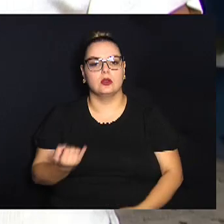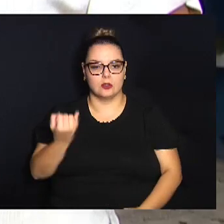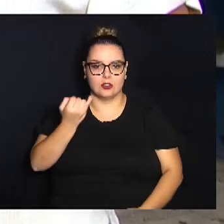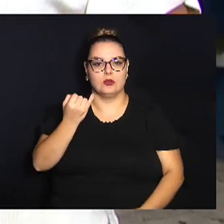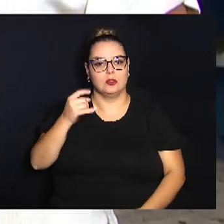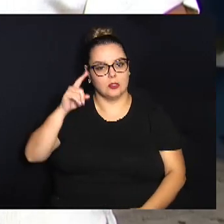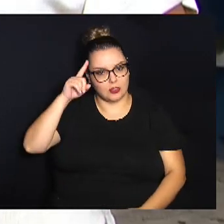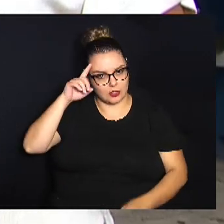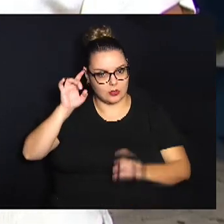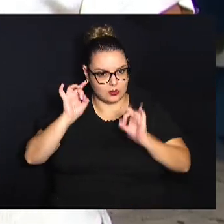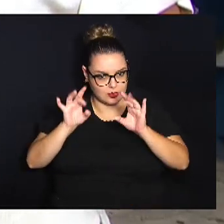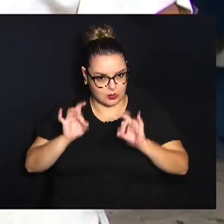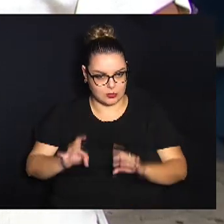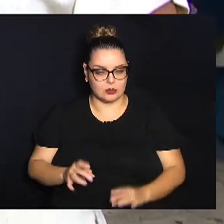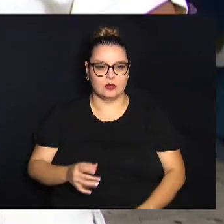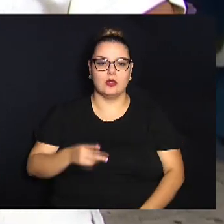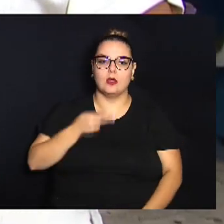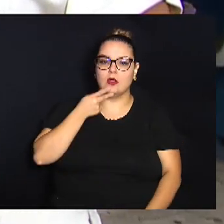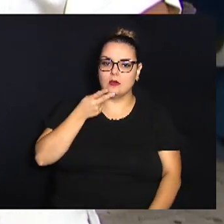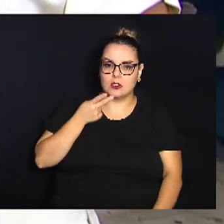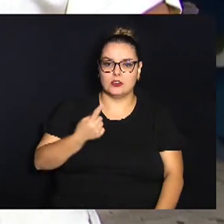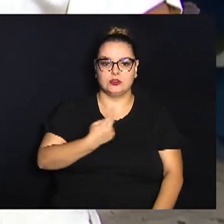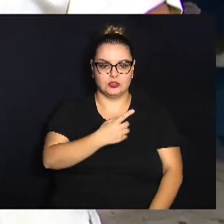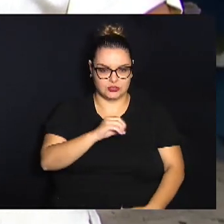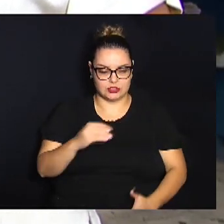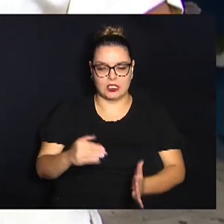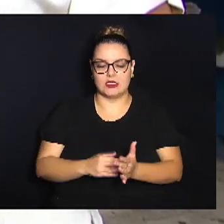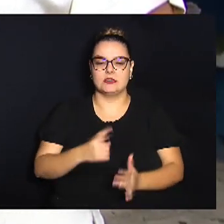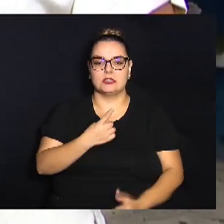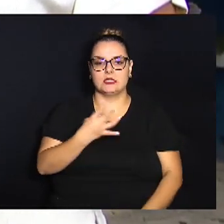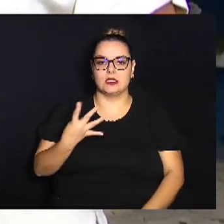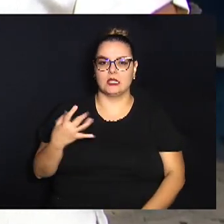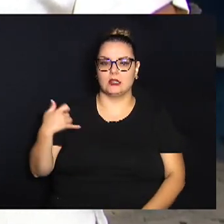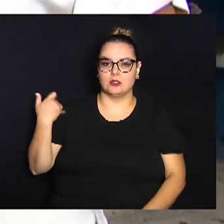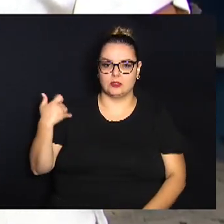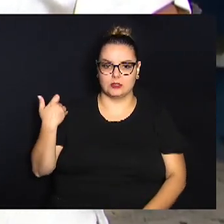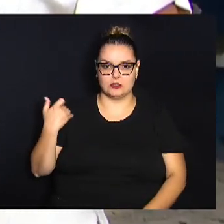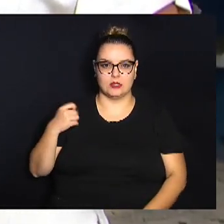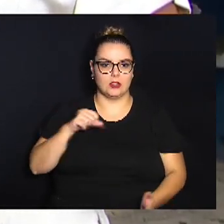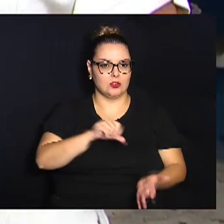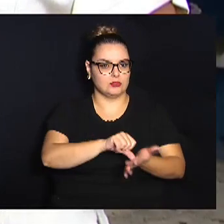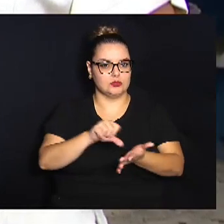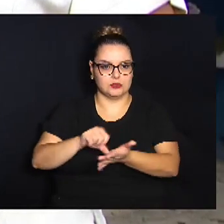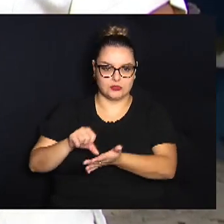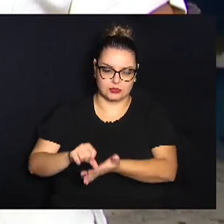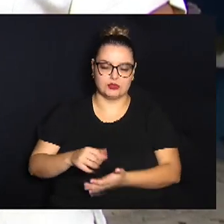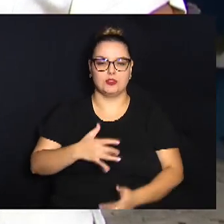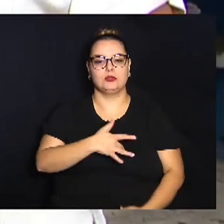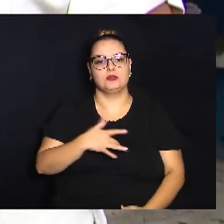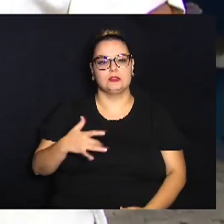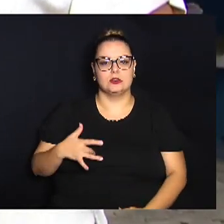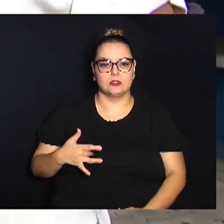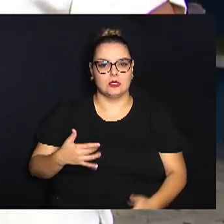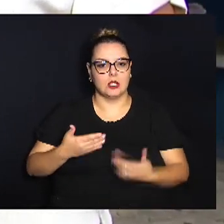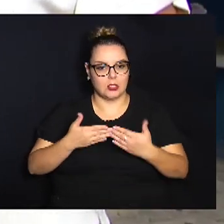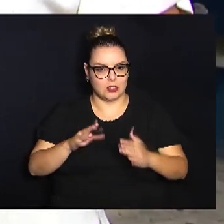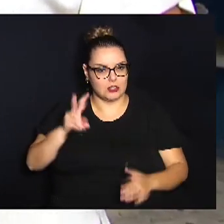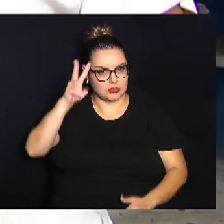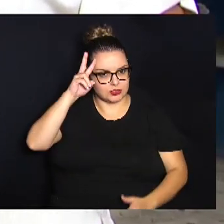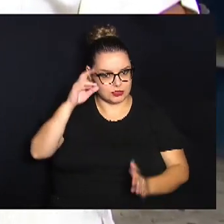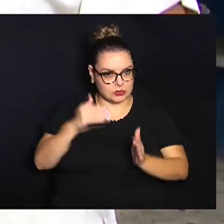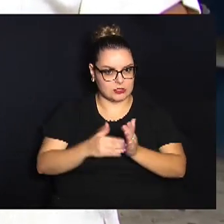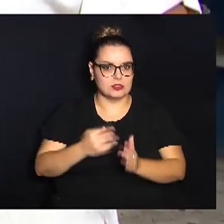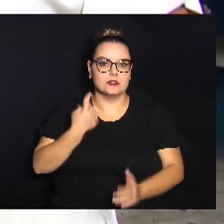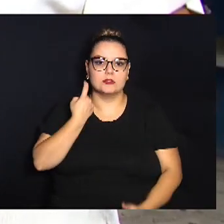dia específico. Repetindo, a faixa etária de 10 a 14 anos, as unidades de saúde, os centros de saúde abertos de segunda a sexta,